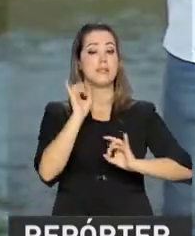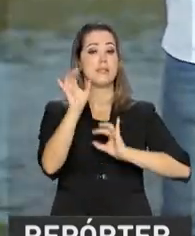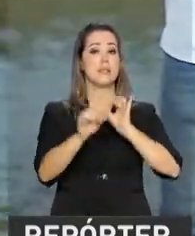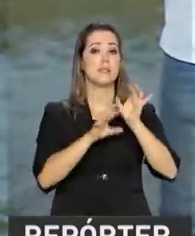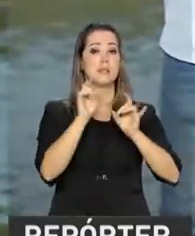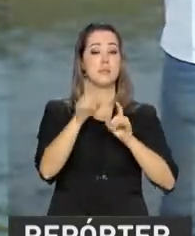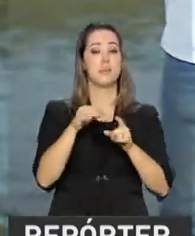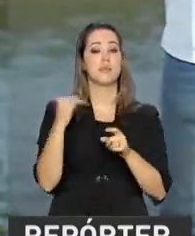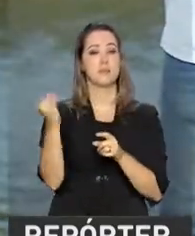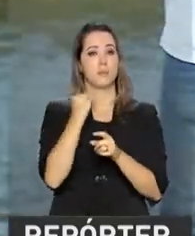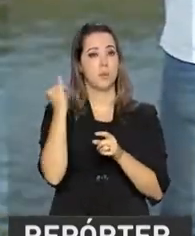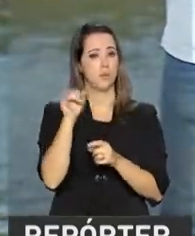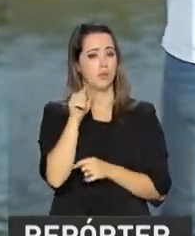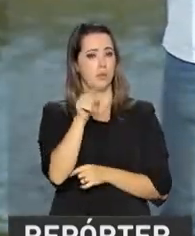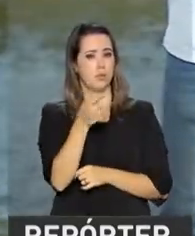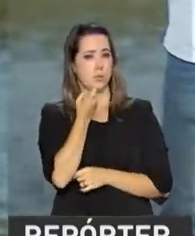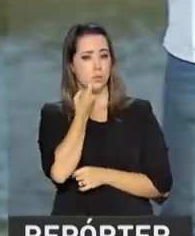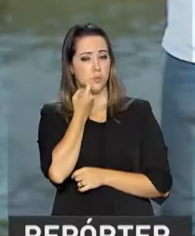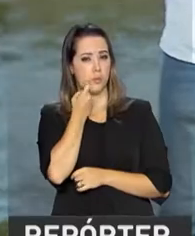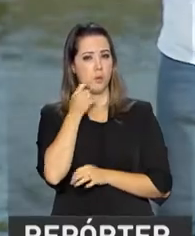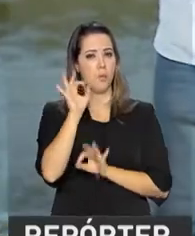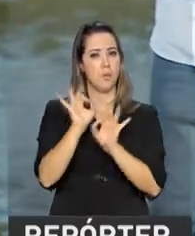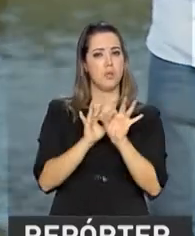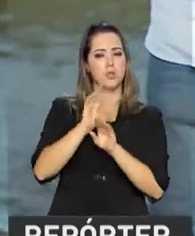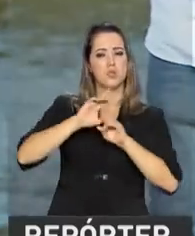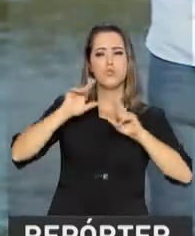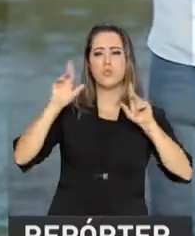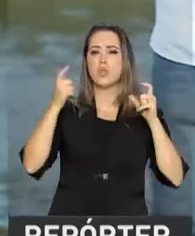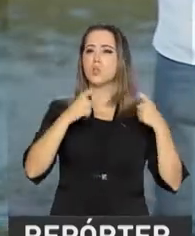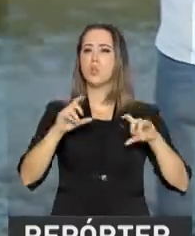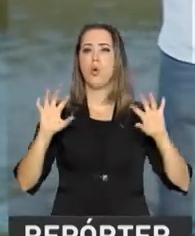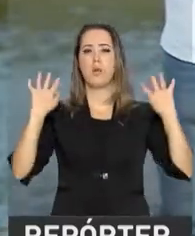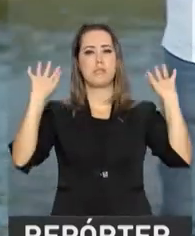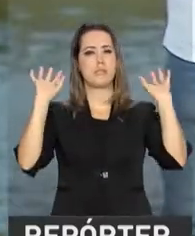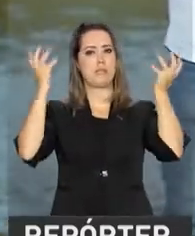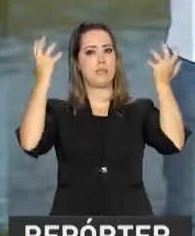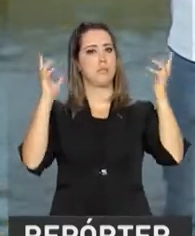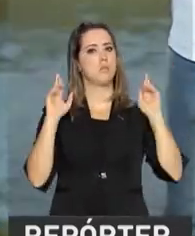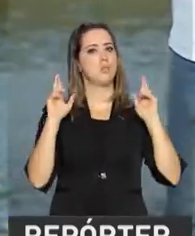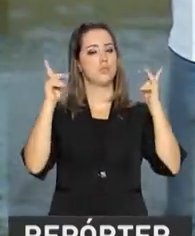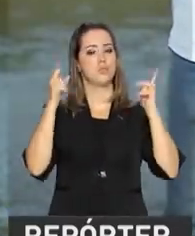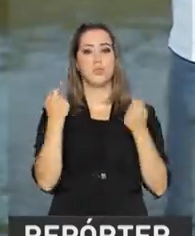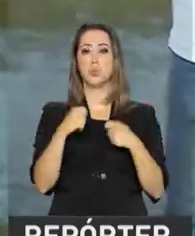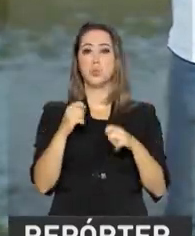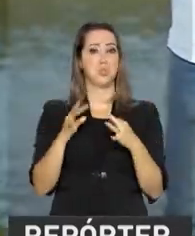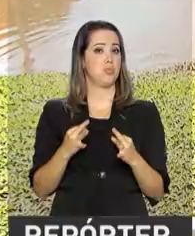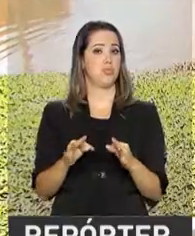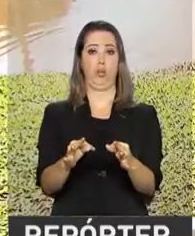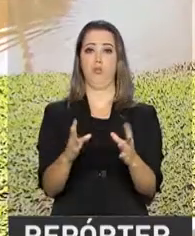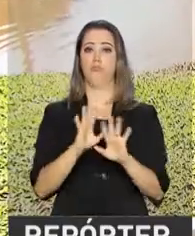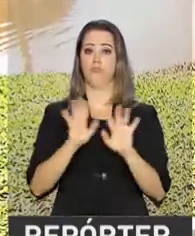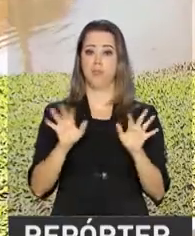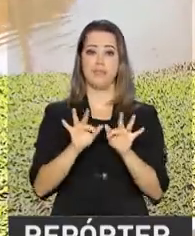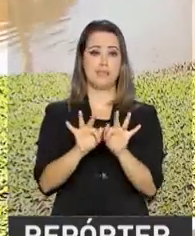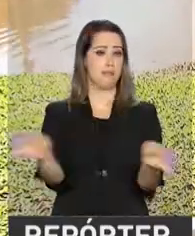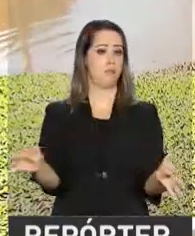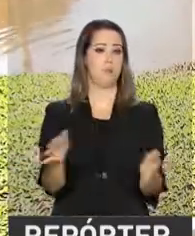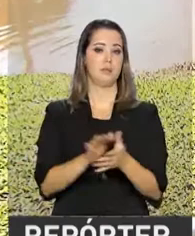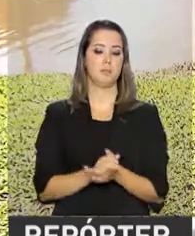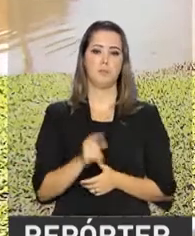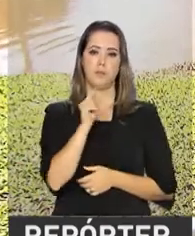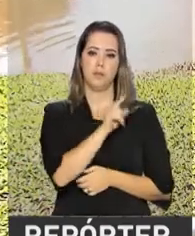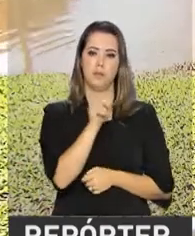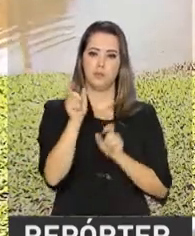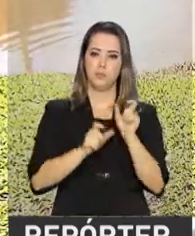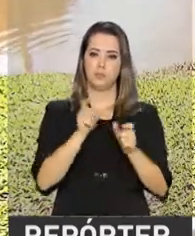rústica a tilápia se adapta a diferentes climas e dispensa grandes tecnologias no cultivo este produtor de tilápia